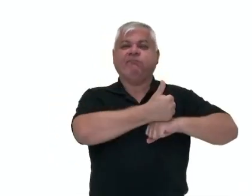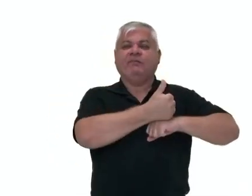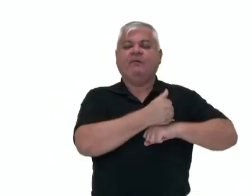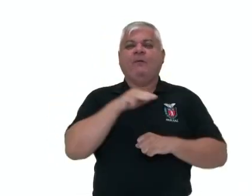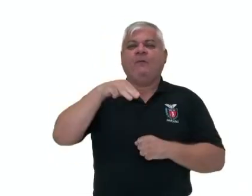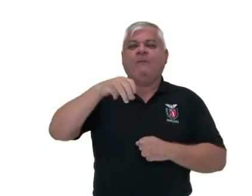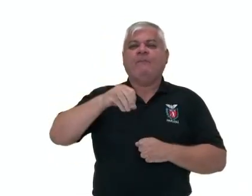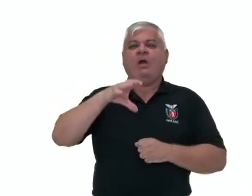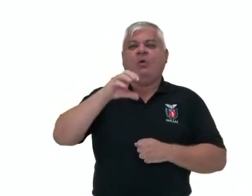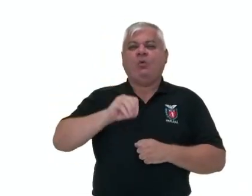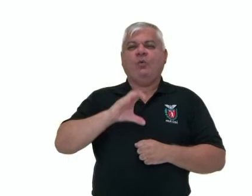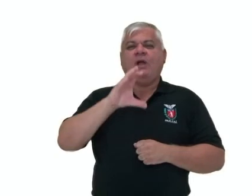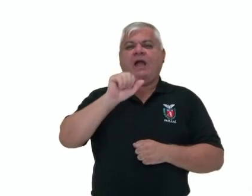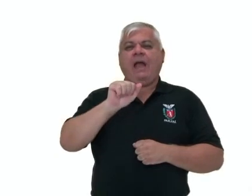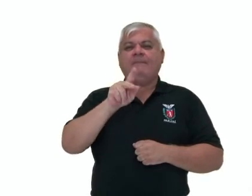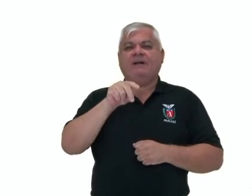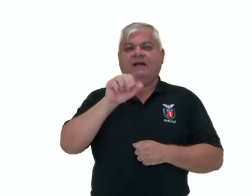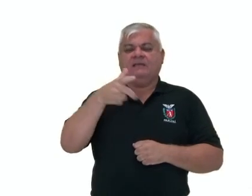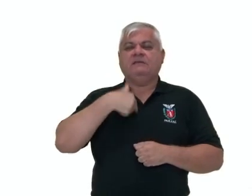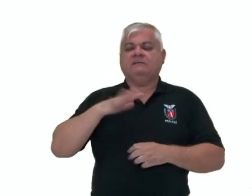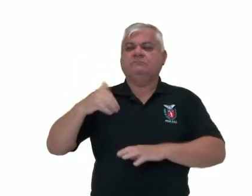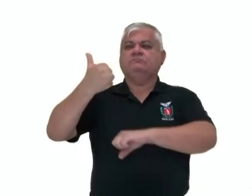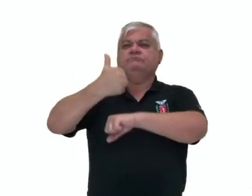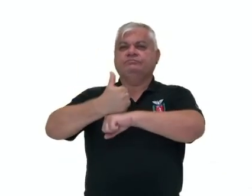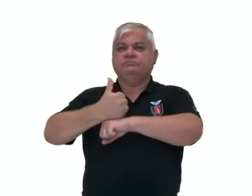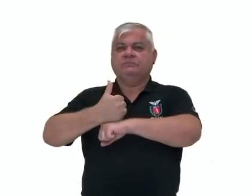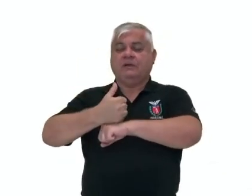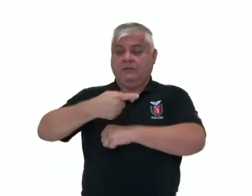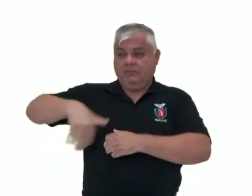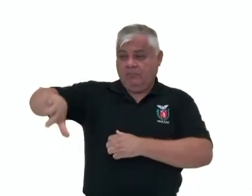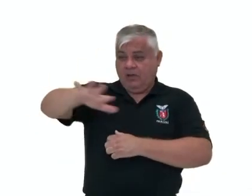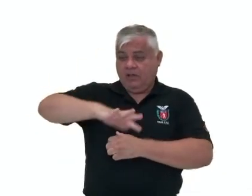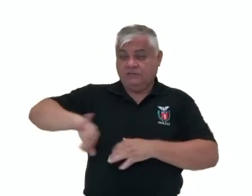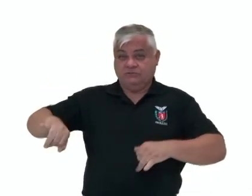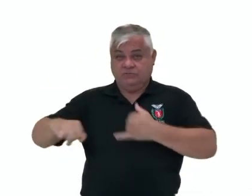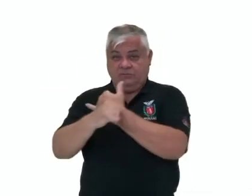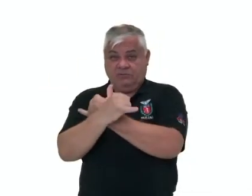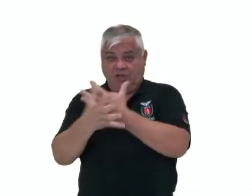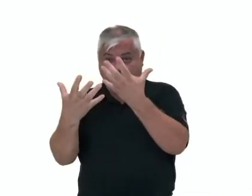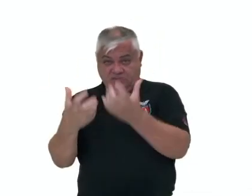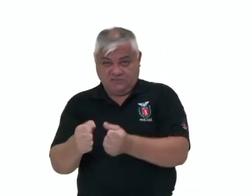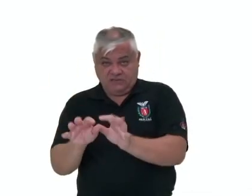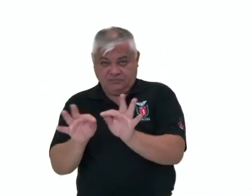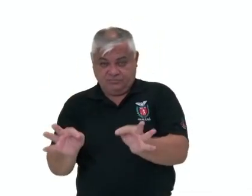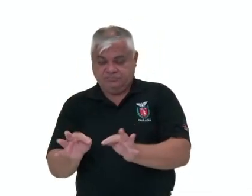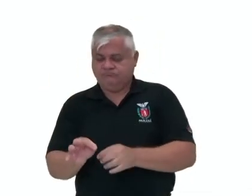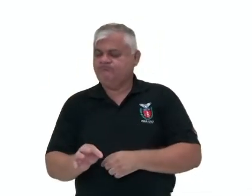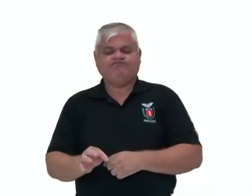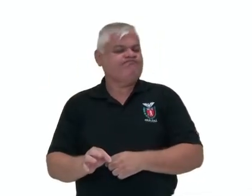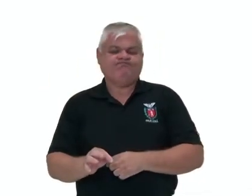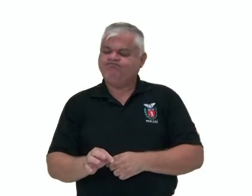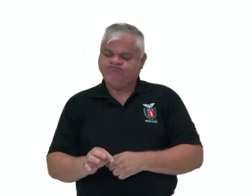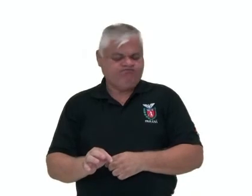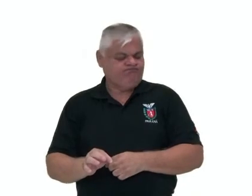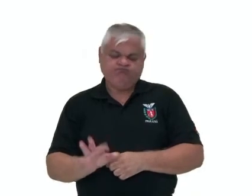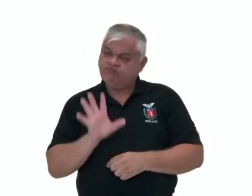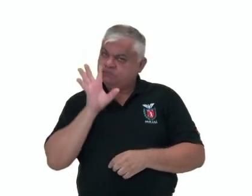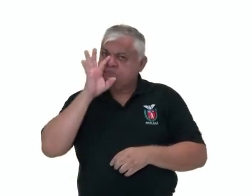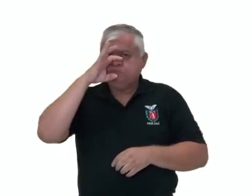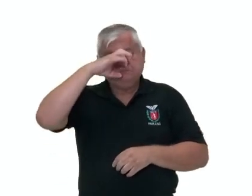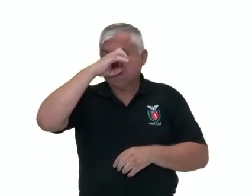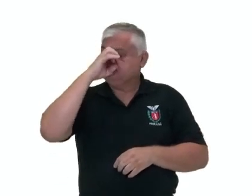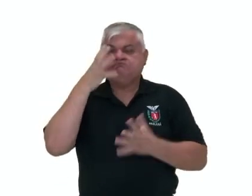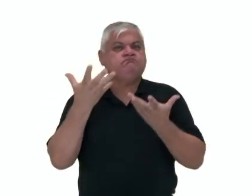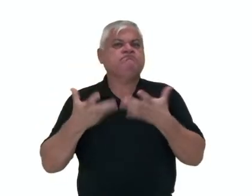incas aceitaram pacificamente a dominação espanhola? Os incas não se deram por vencidos e, liderados